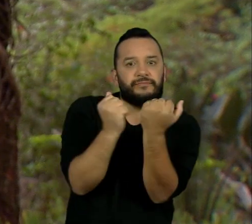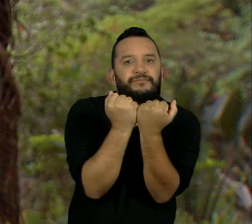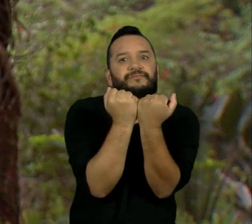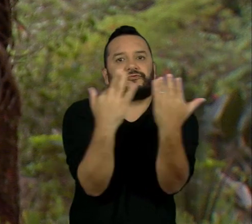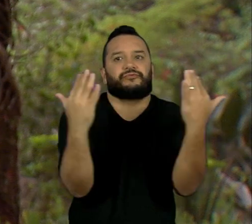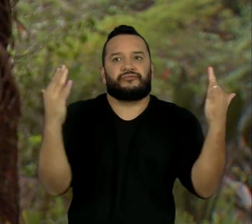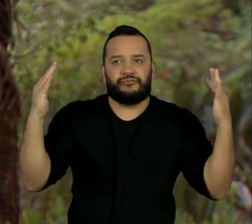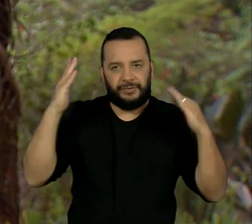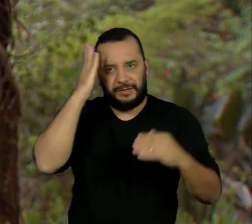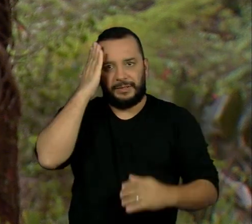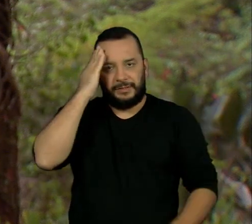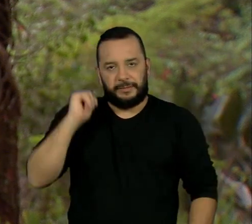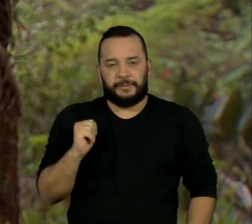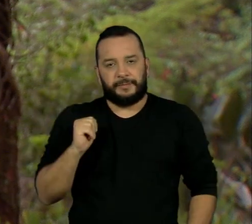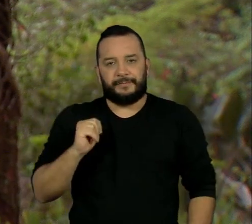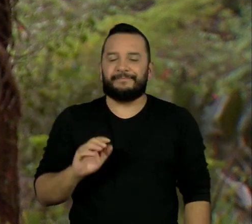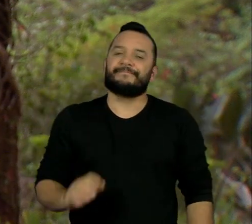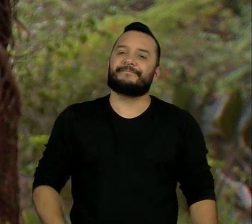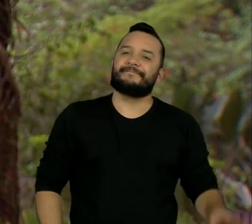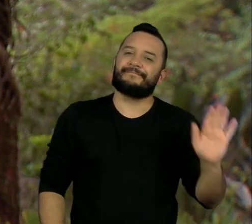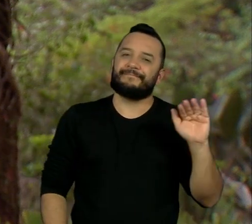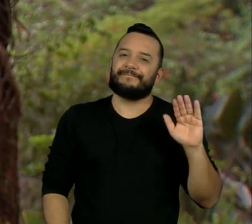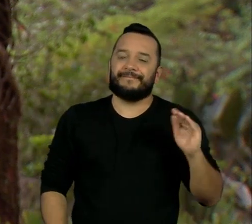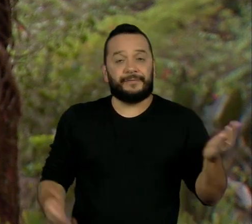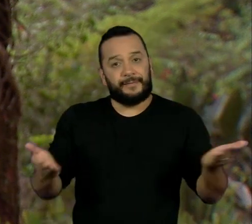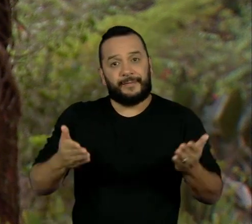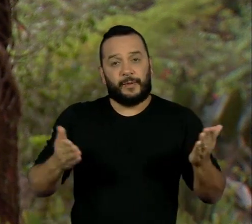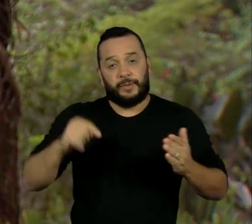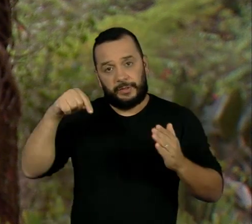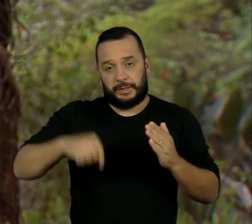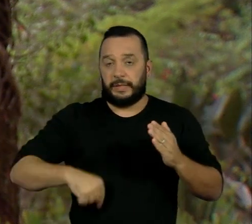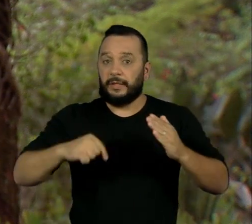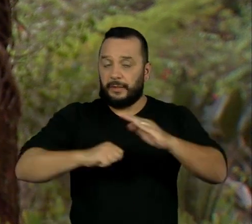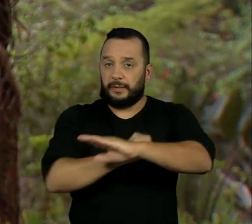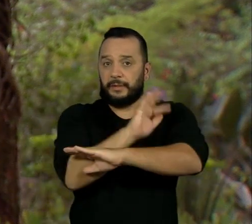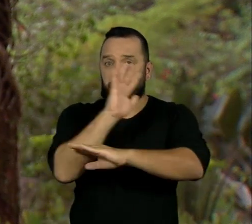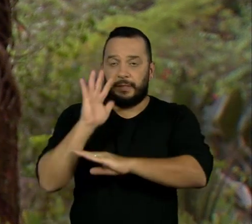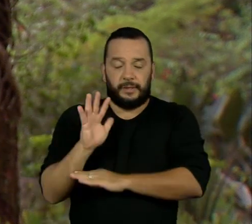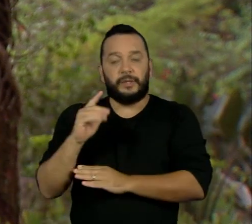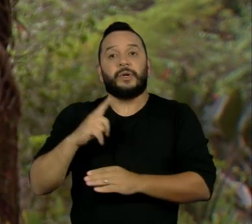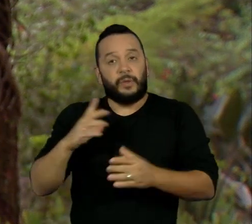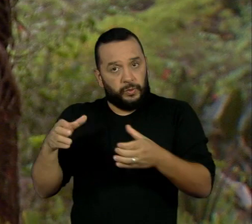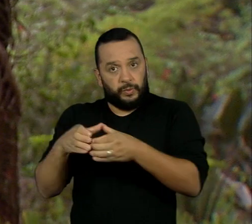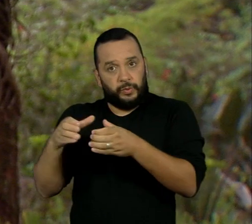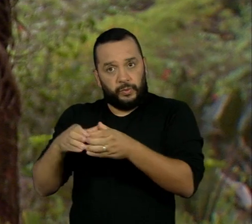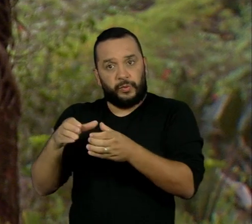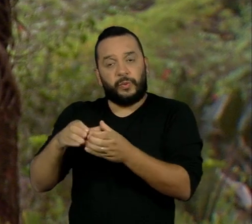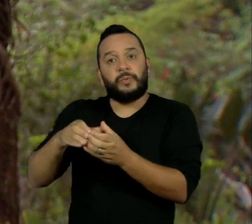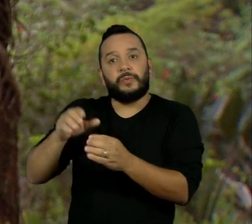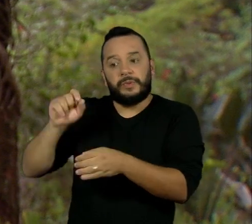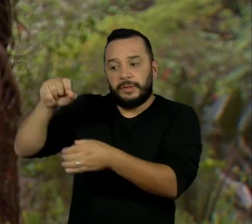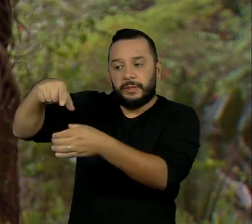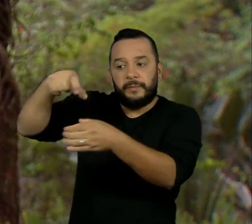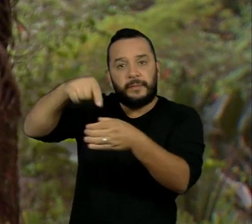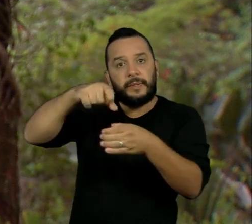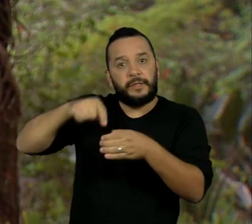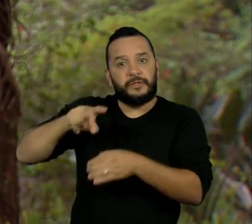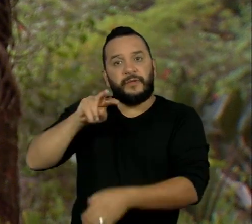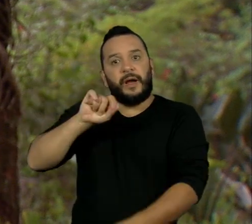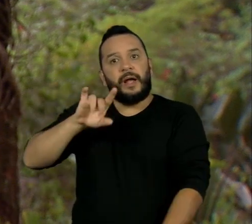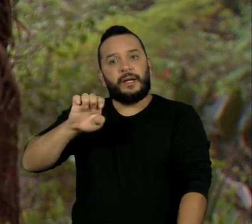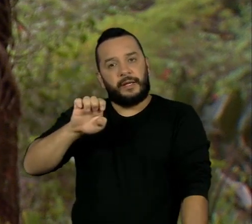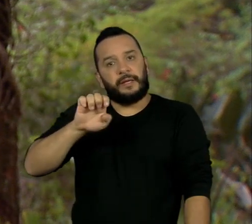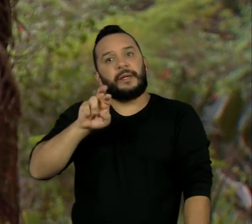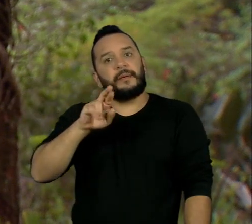Olá! Hoje no Repórter Eco, quilombolas da rede de sementes do Vale do Ribeira lançam guia de plantas nativas de um